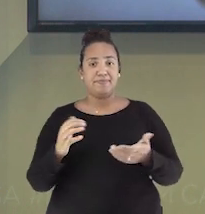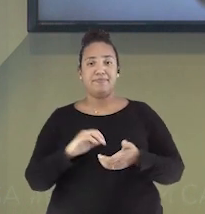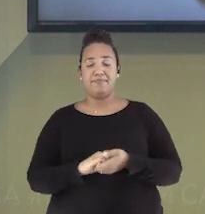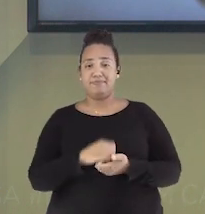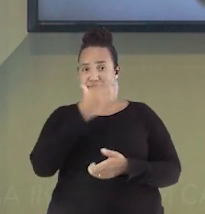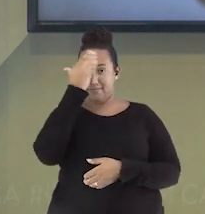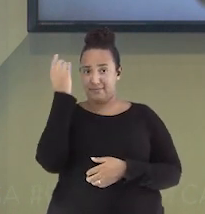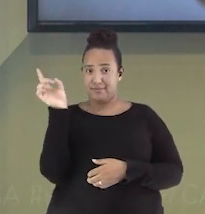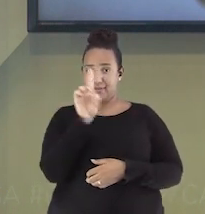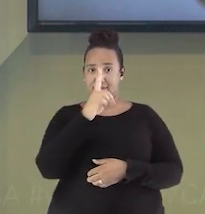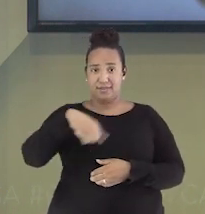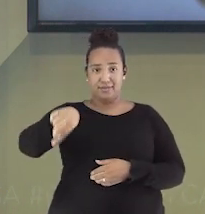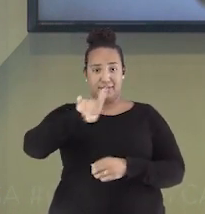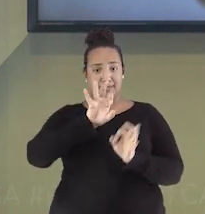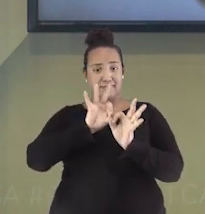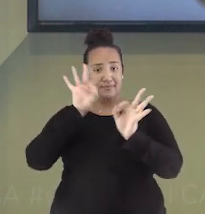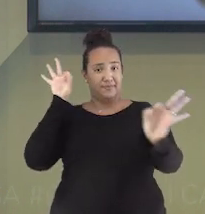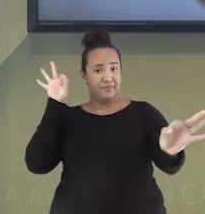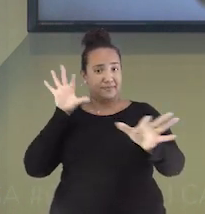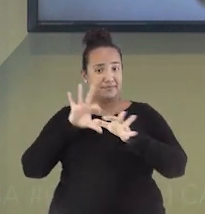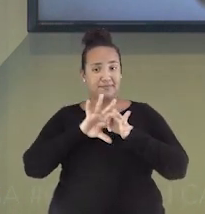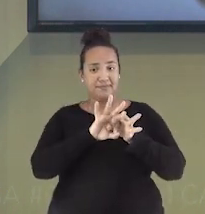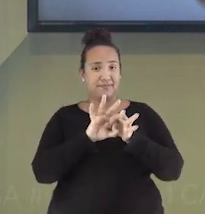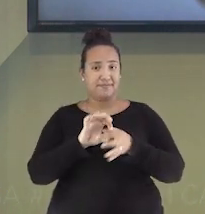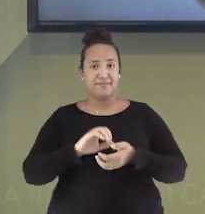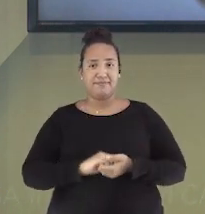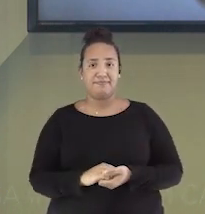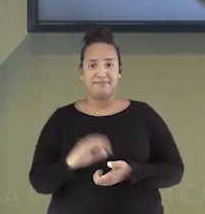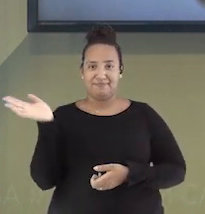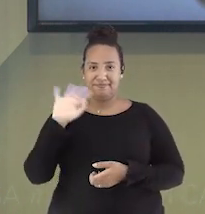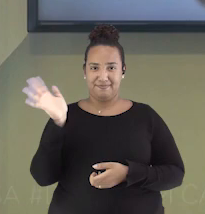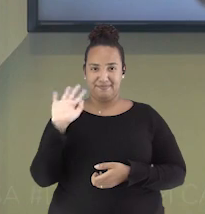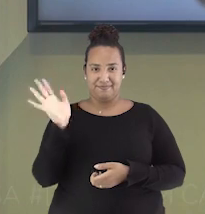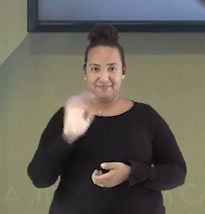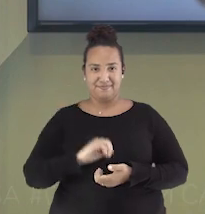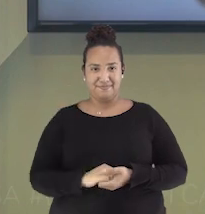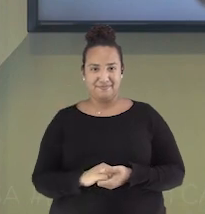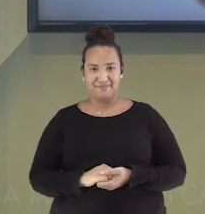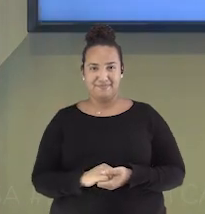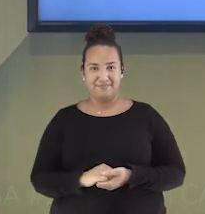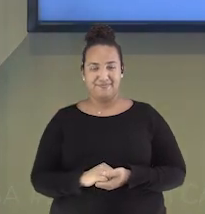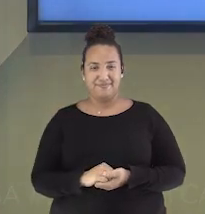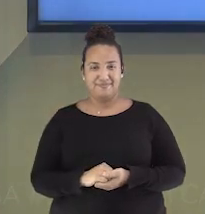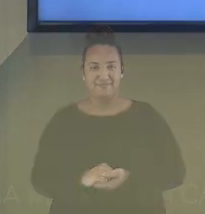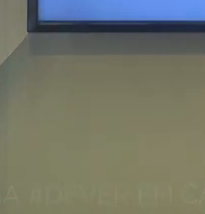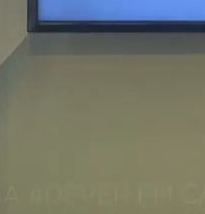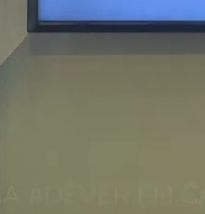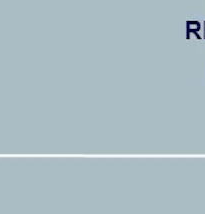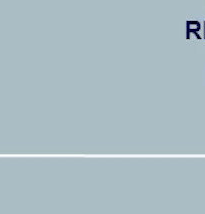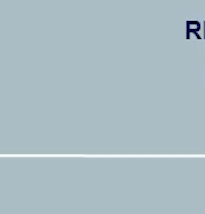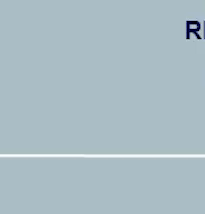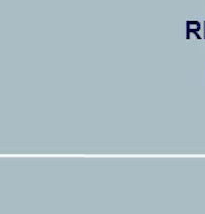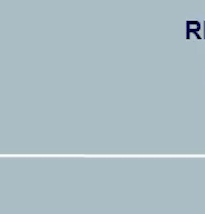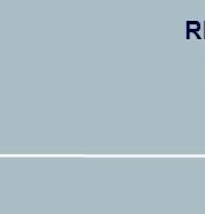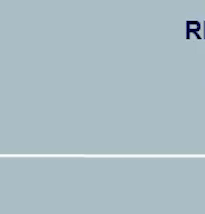aguardando por vocês e não se esqueça Mesmo distantes estamos juntos tchau galera